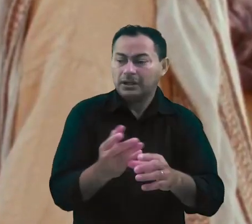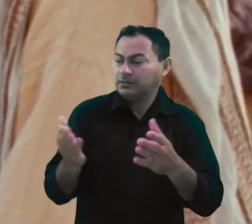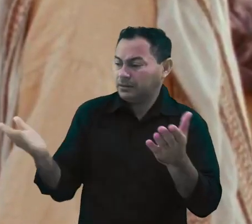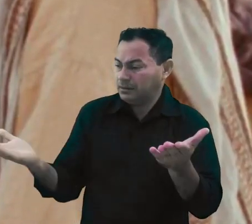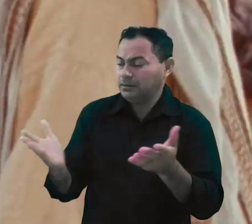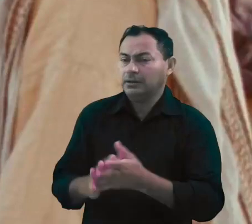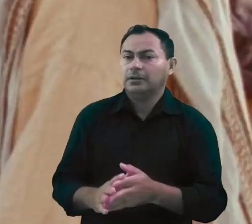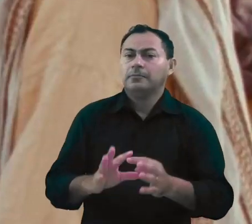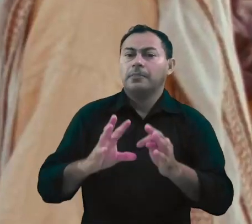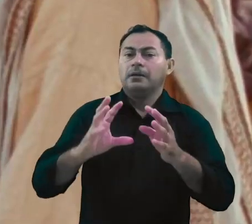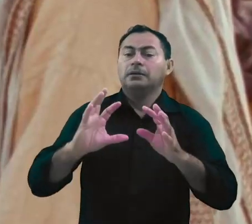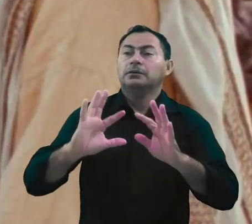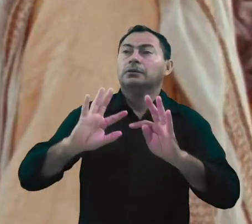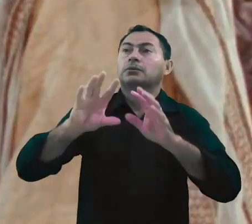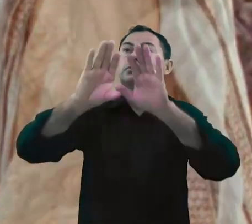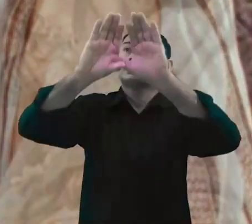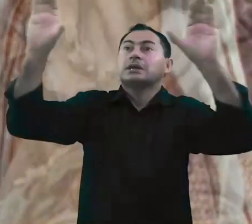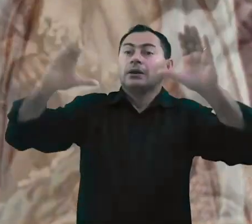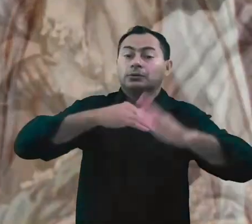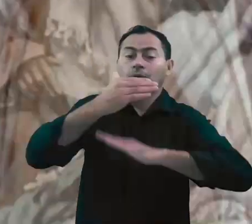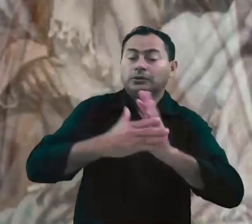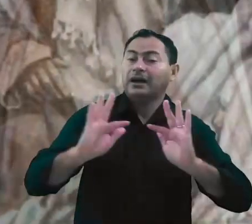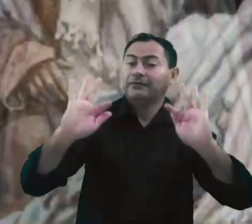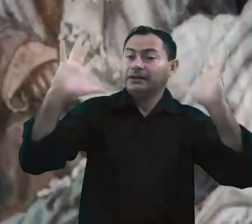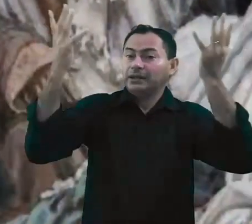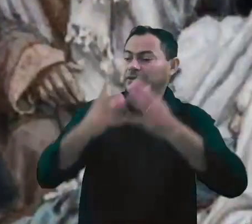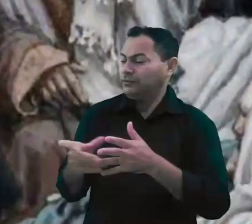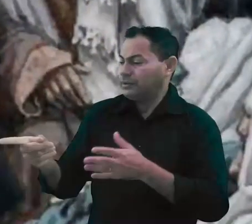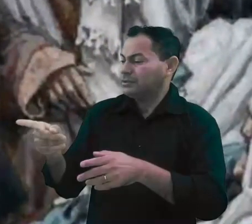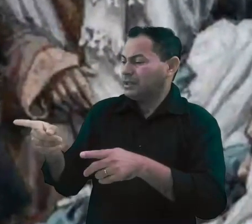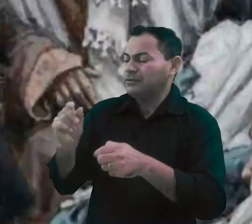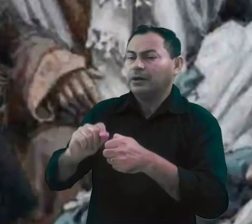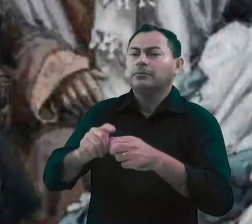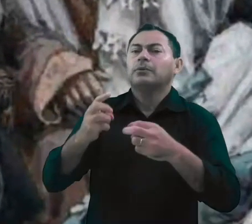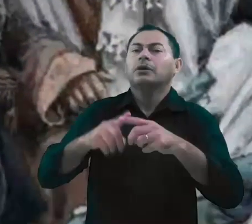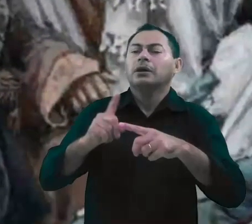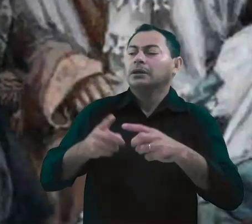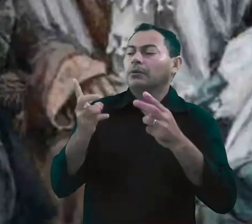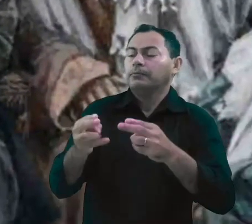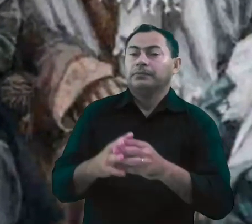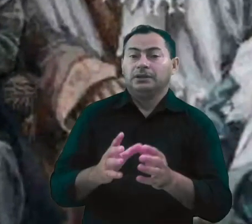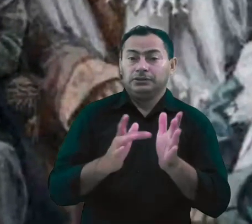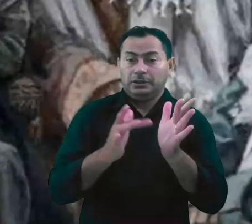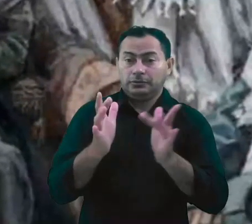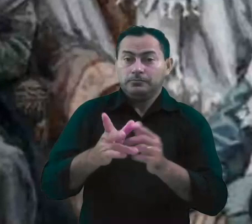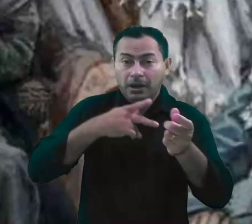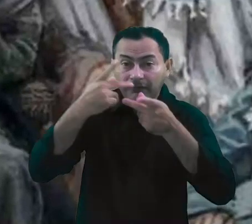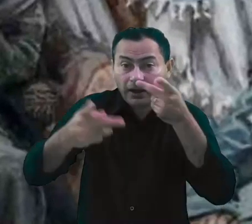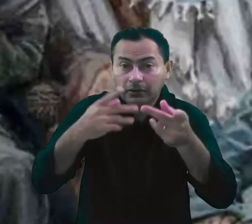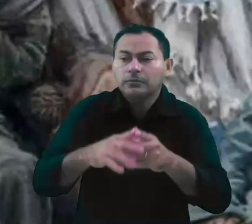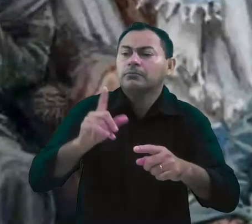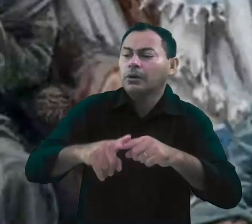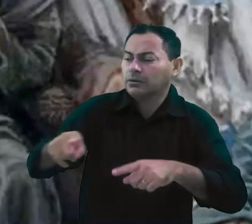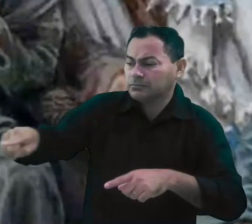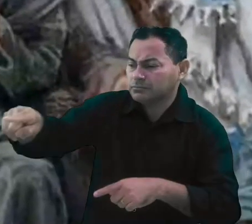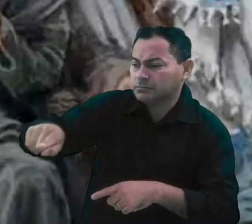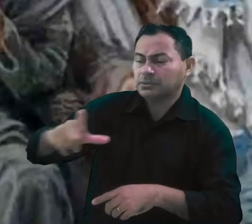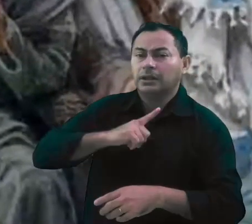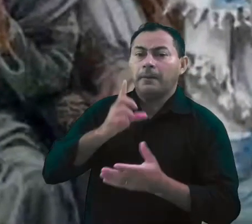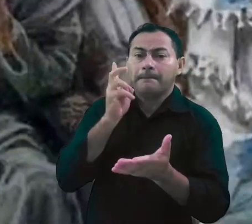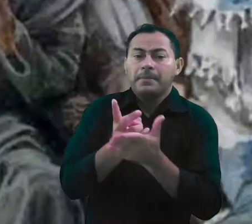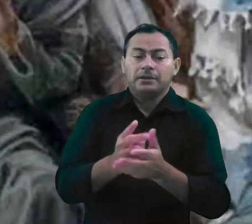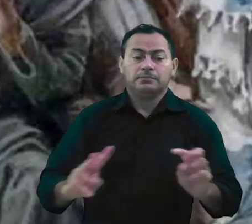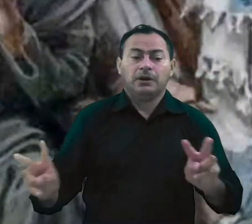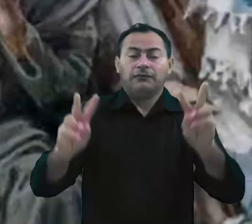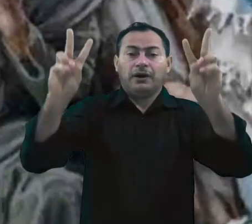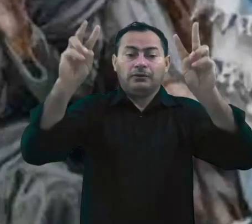encontrada? Todo o céu festeja. E por que vocês não fazem o mesmo? Em outras palavras, Jesus também lhes disse: por que vocês